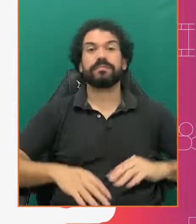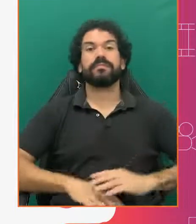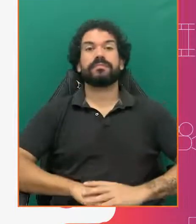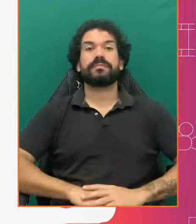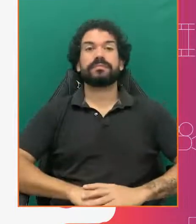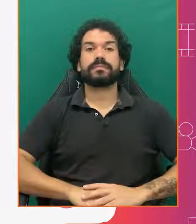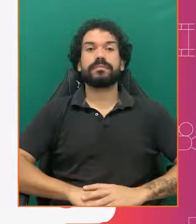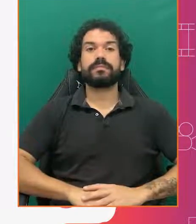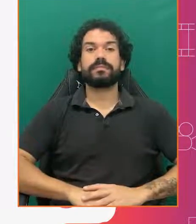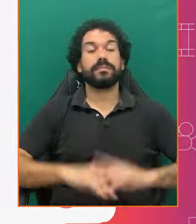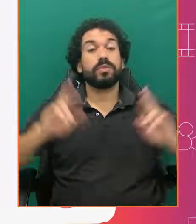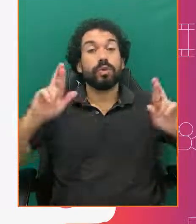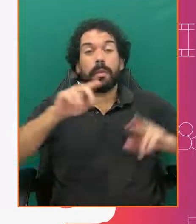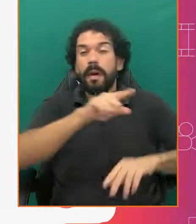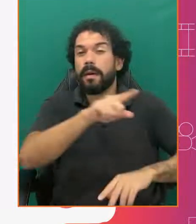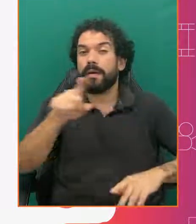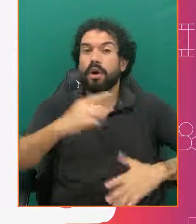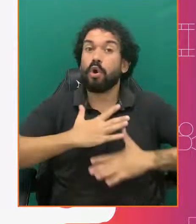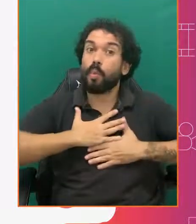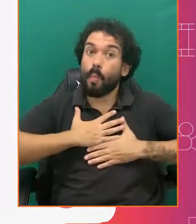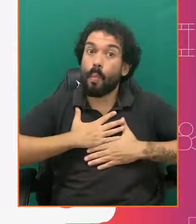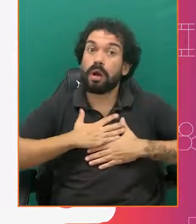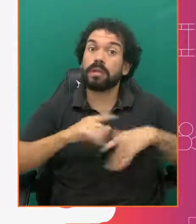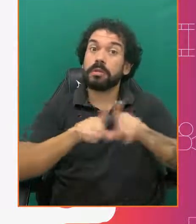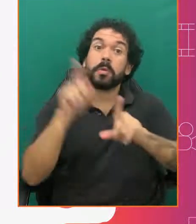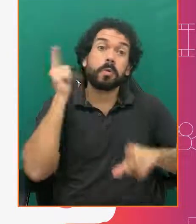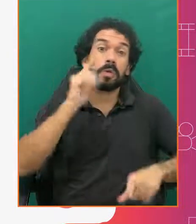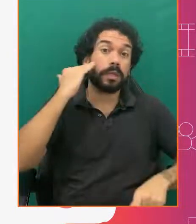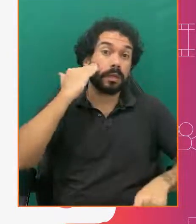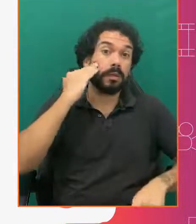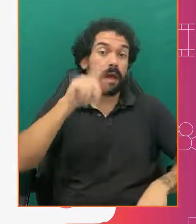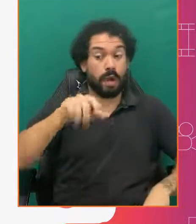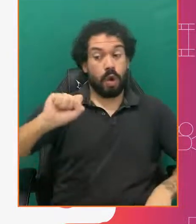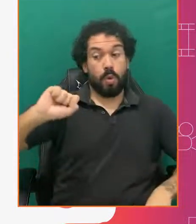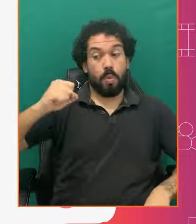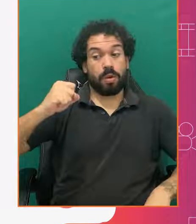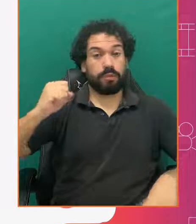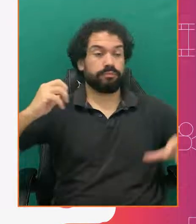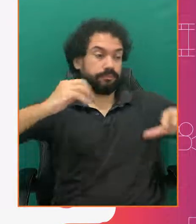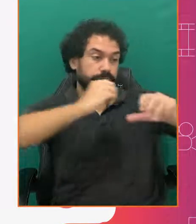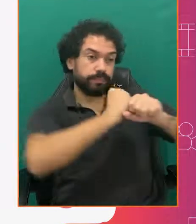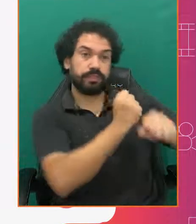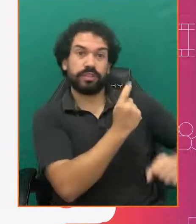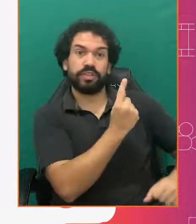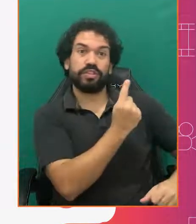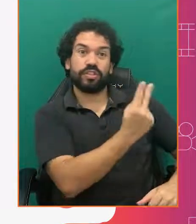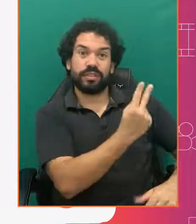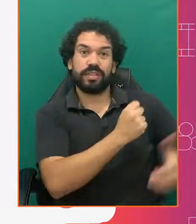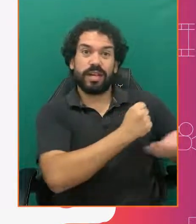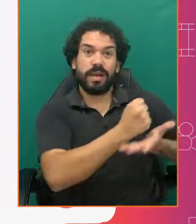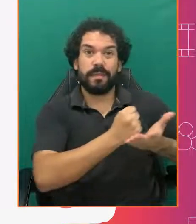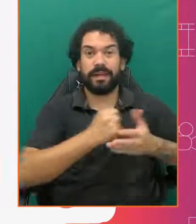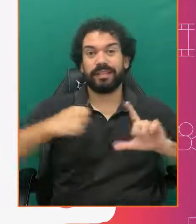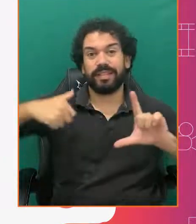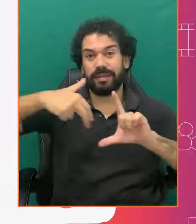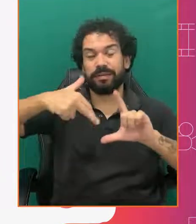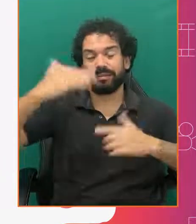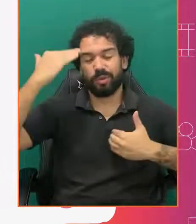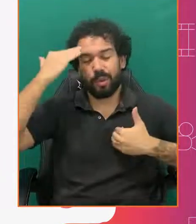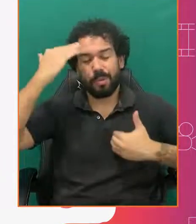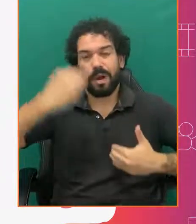uma unidade. Espero que vocês tenham gostado e entendido que é o 8º dos 12 princípios da animação.